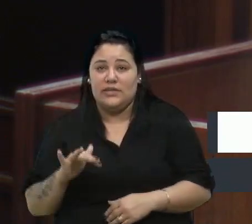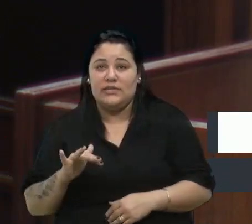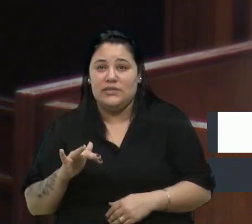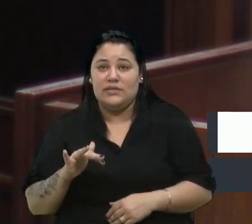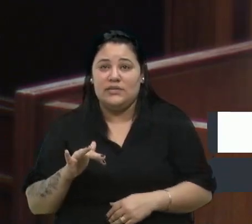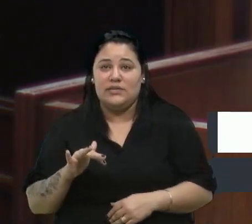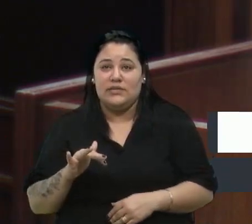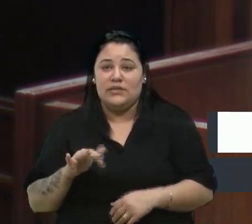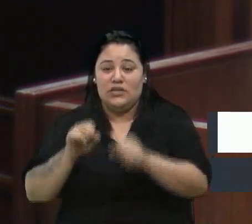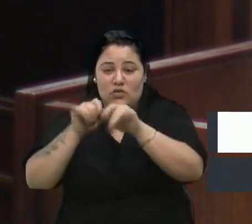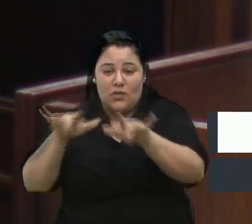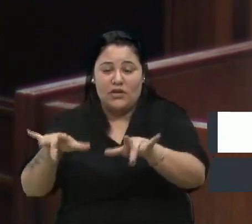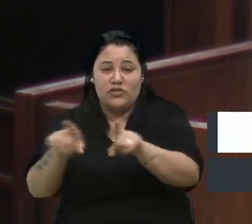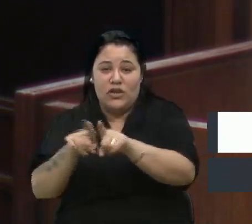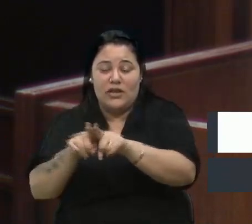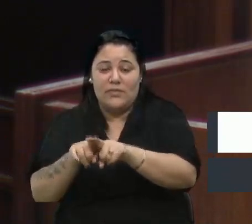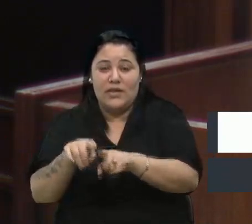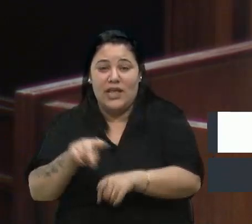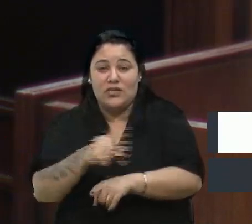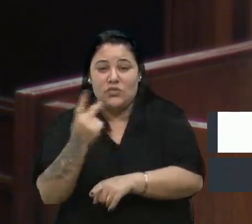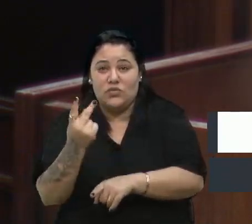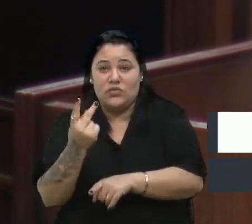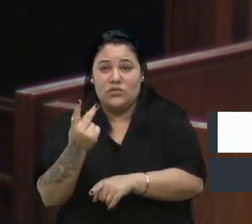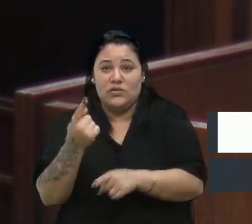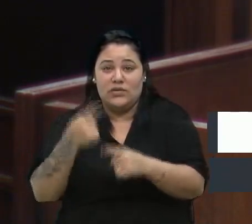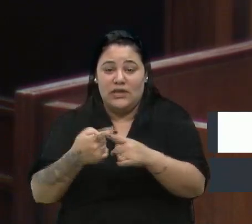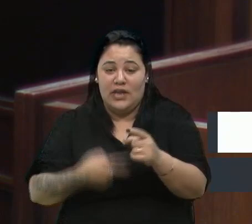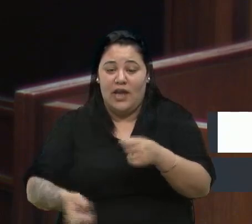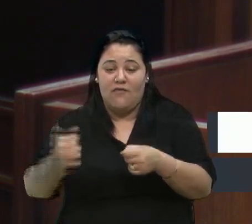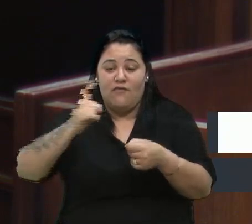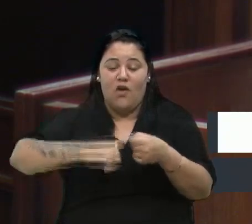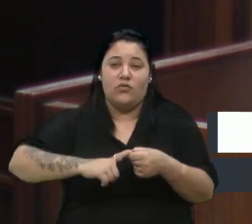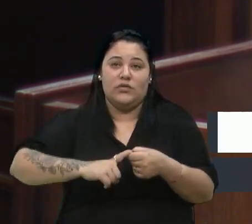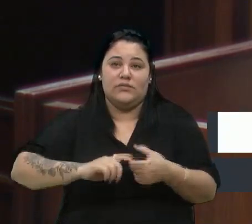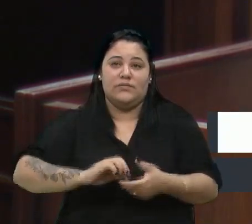nas compartilhadas, nós temos retorno do Fundeb.